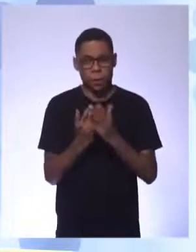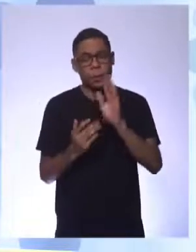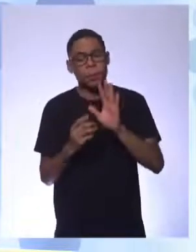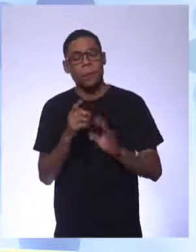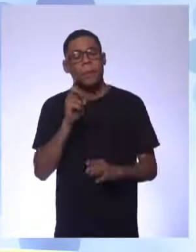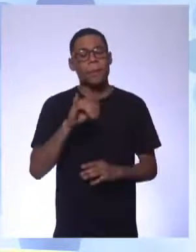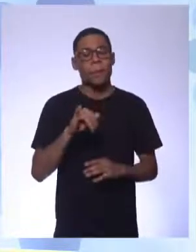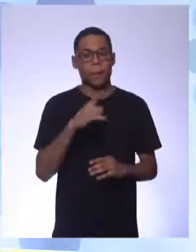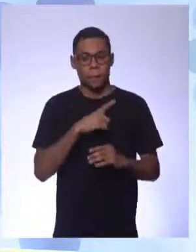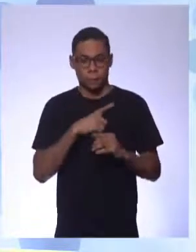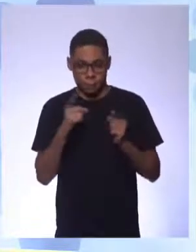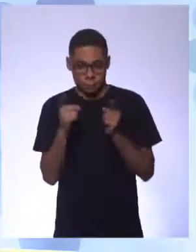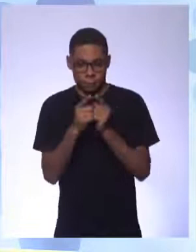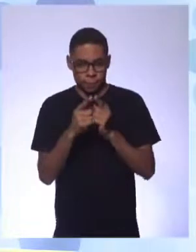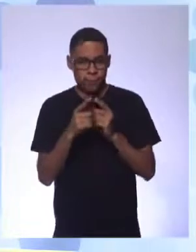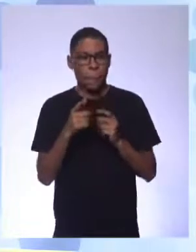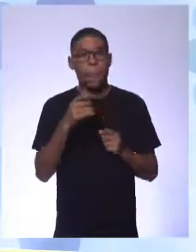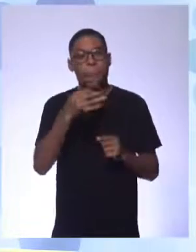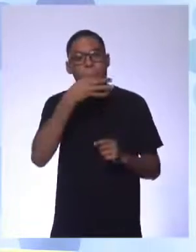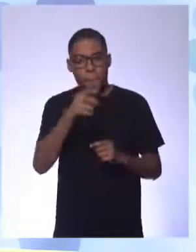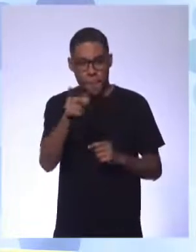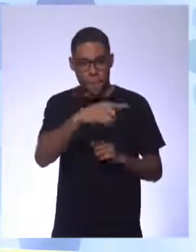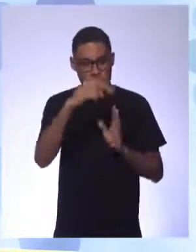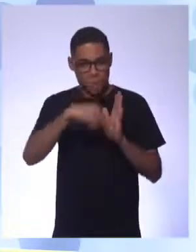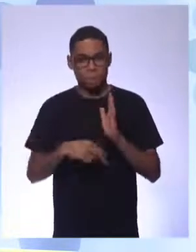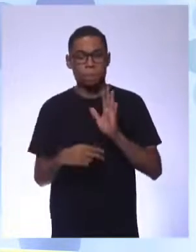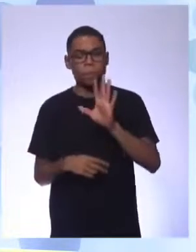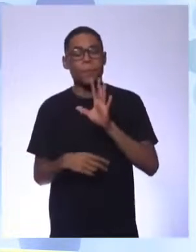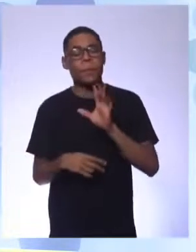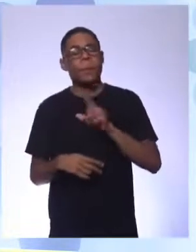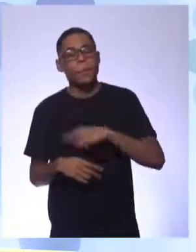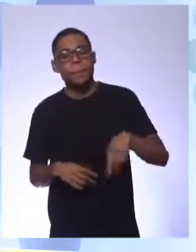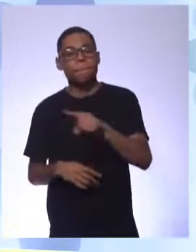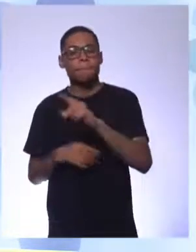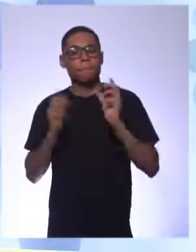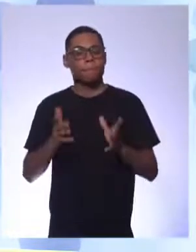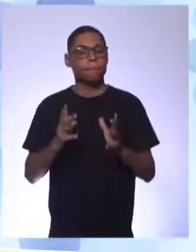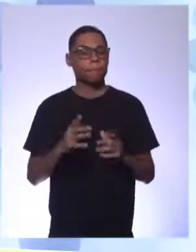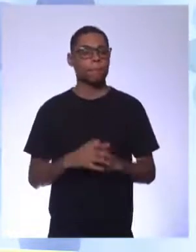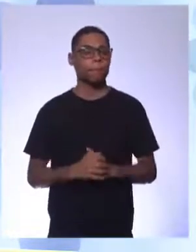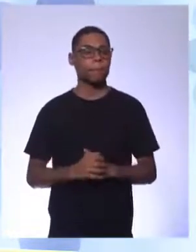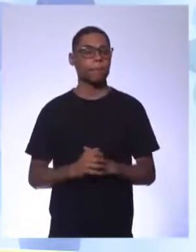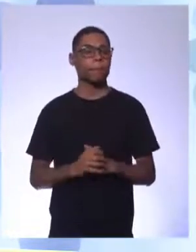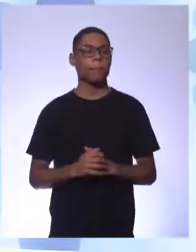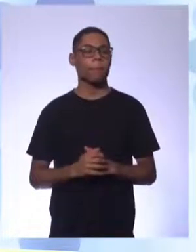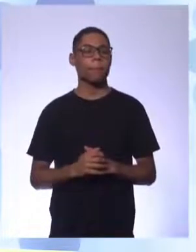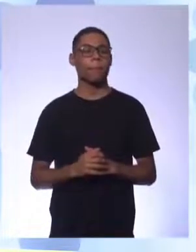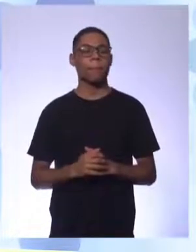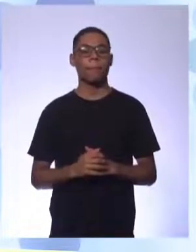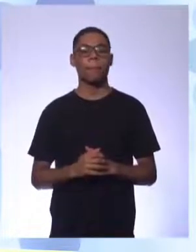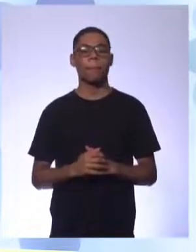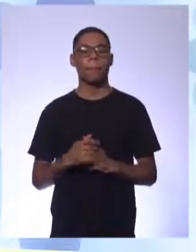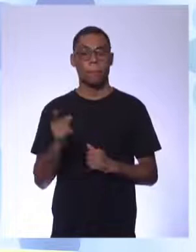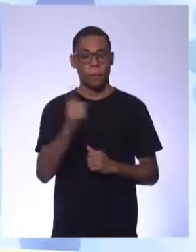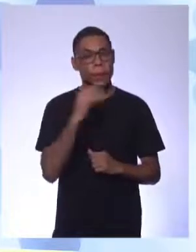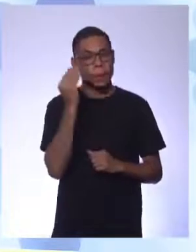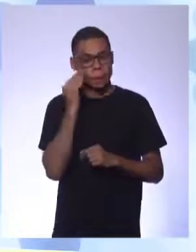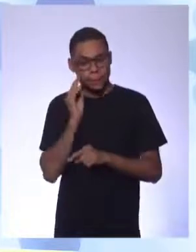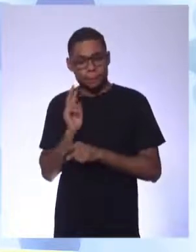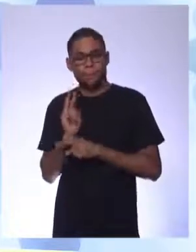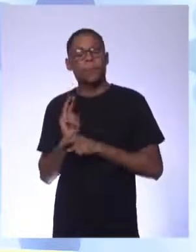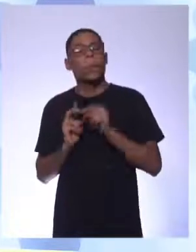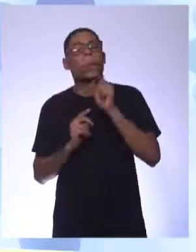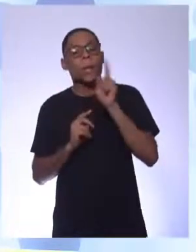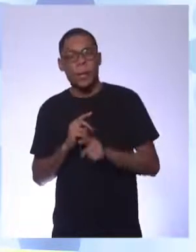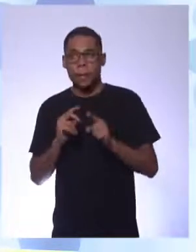teríamos aqui um trecho de um artigo de opinião para ler, mas a gente acabou por preferir debater sobre o que